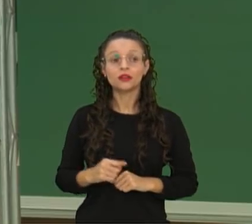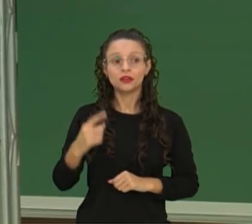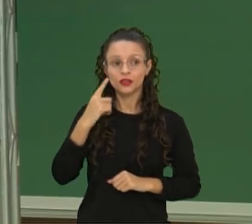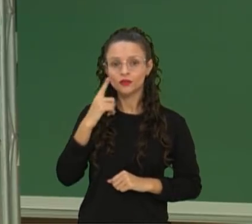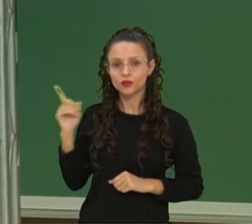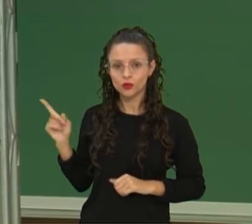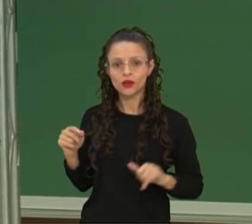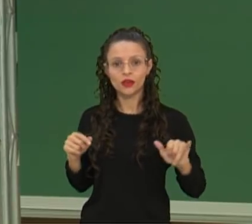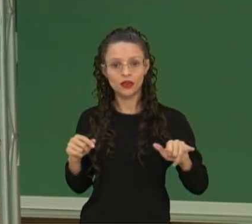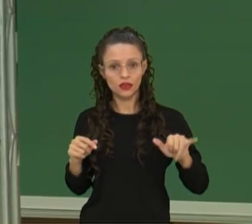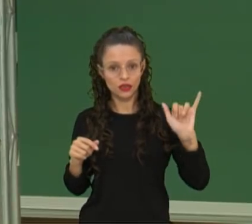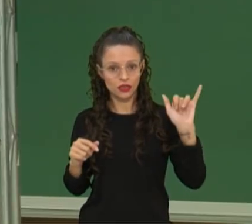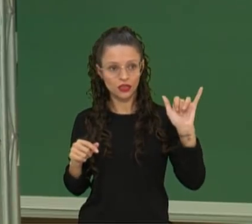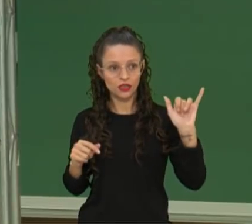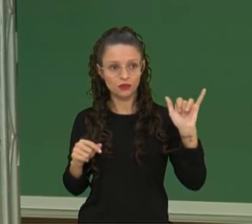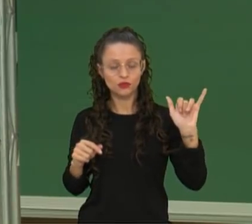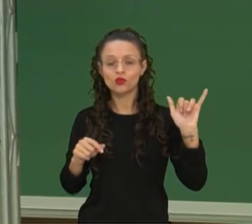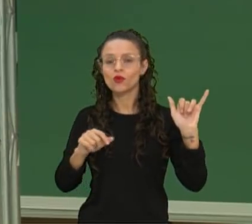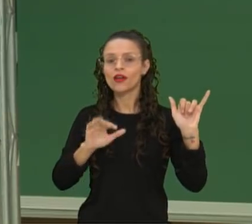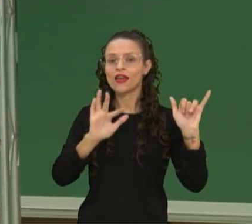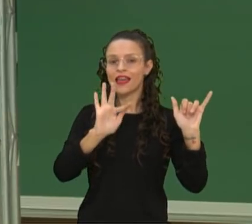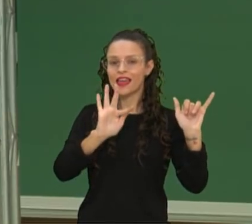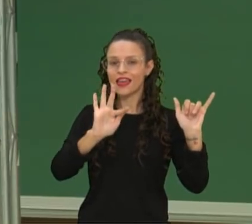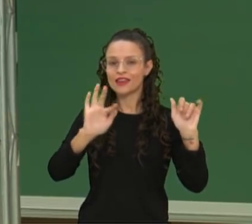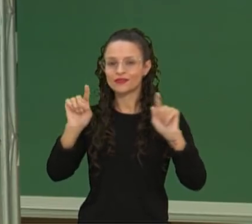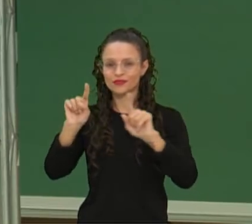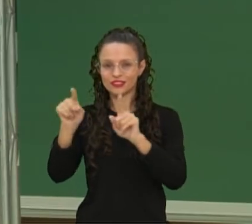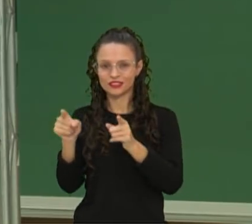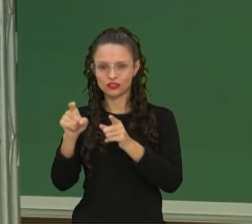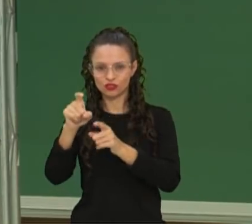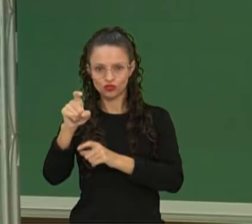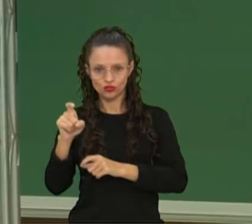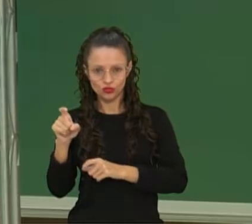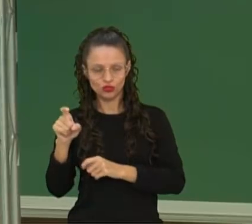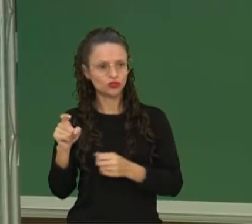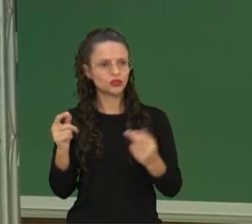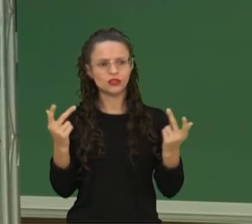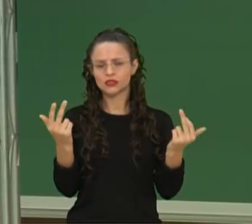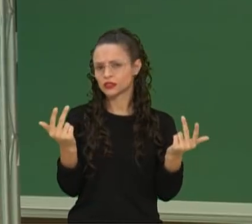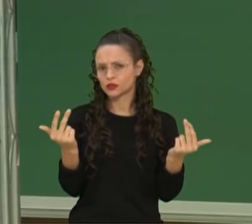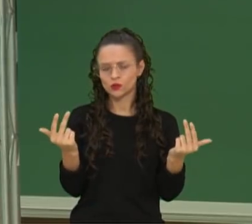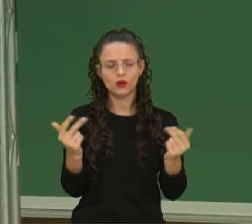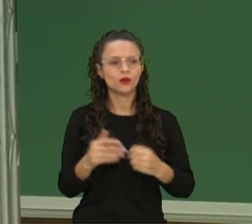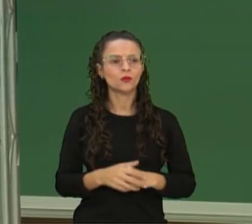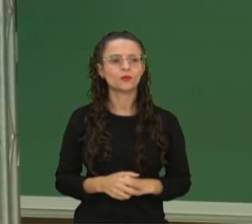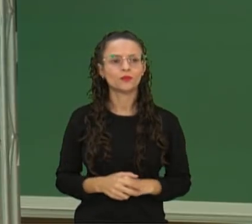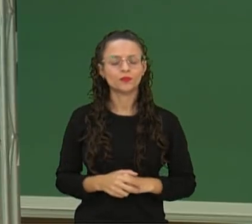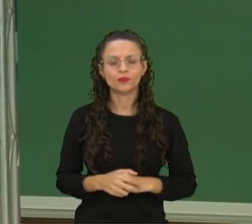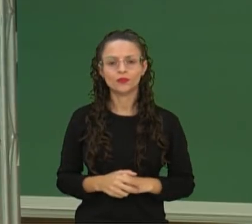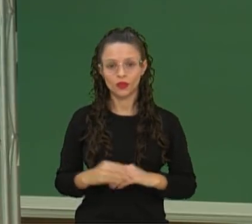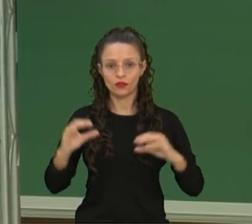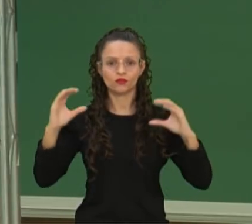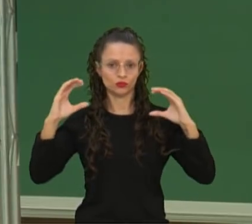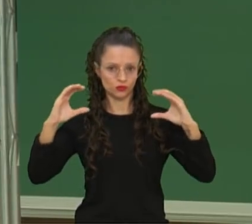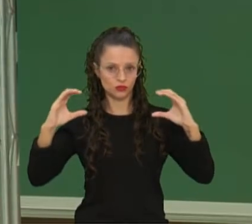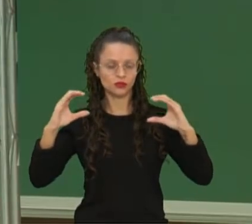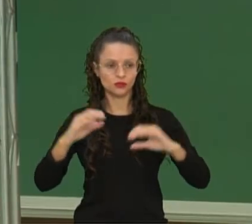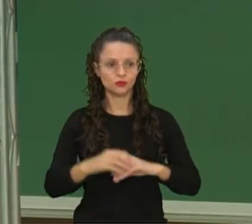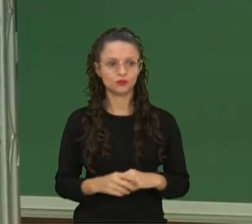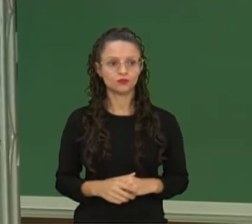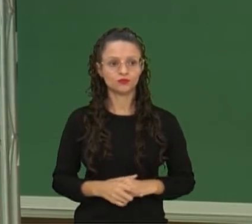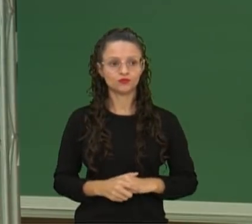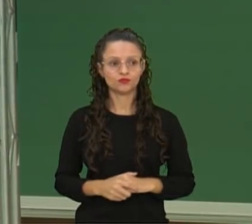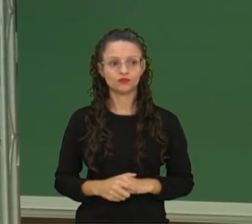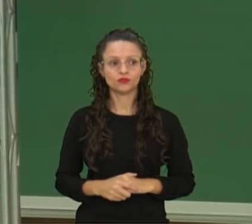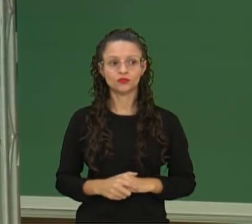né, que y é igual a f de x, tanto y quanto f de x dá no mesmo para a gente aqui na matemática, é a nossa função, tá?